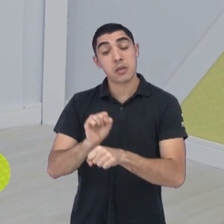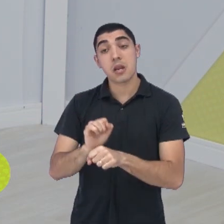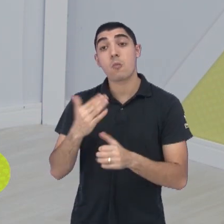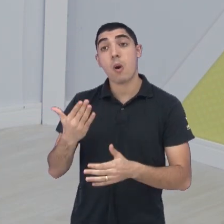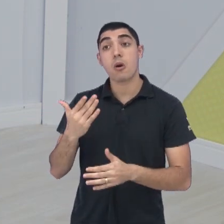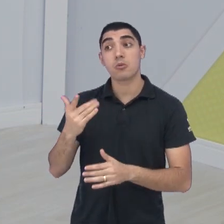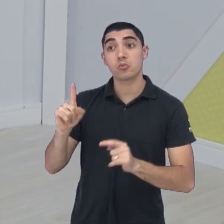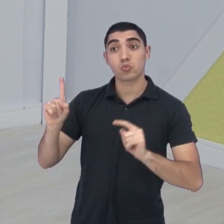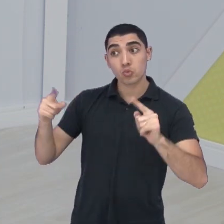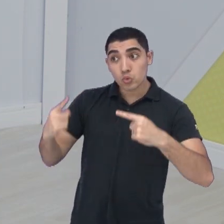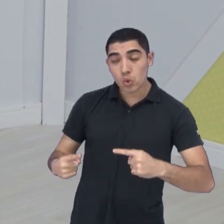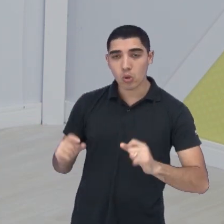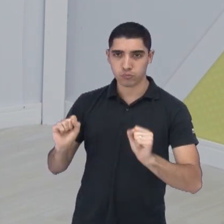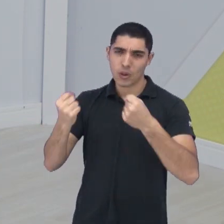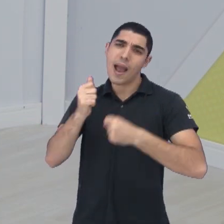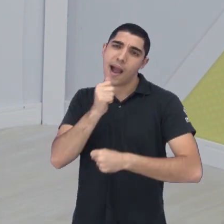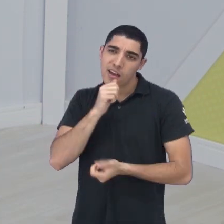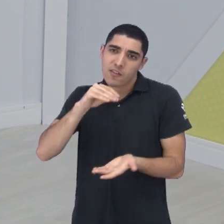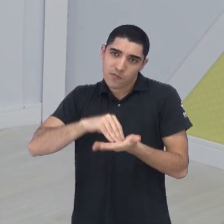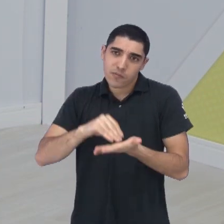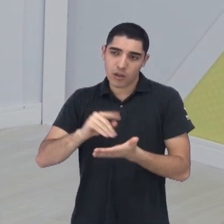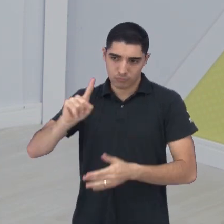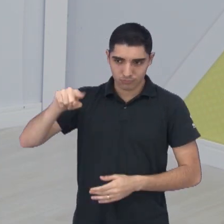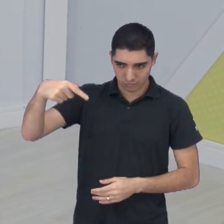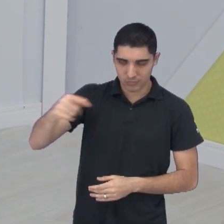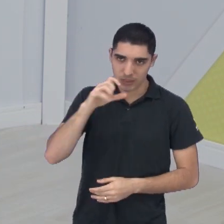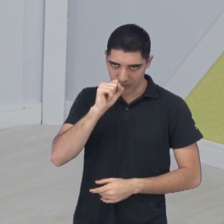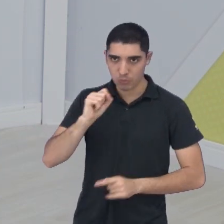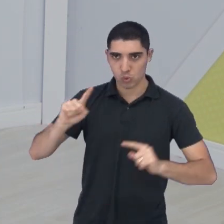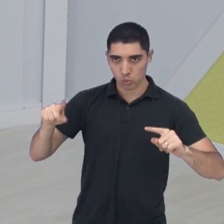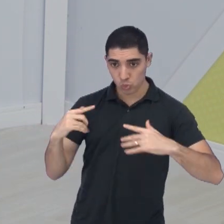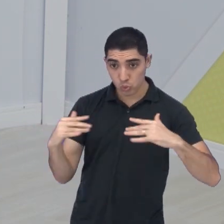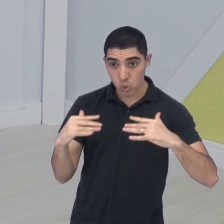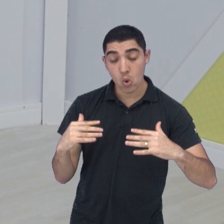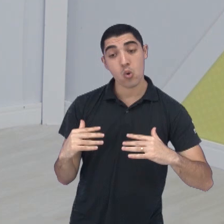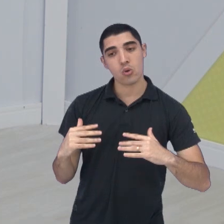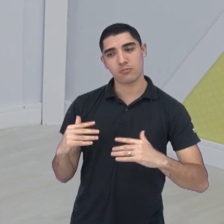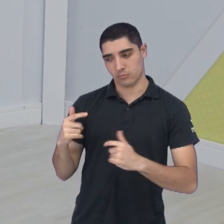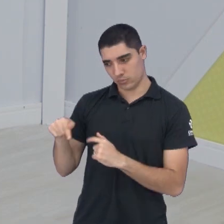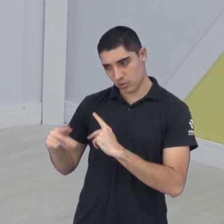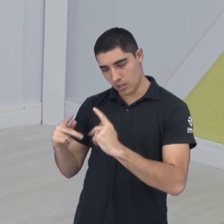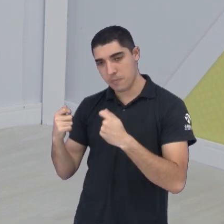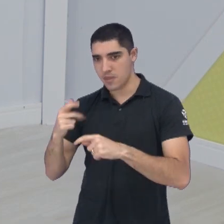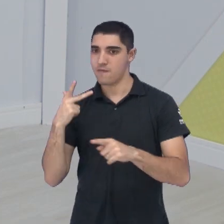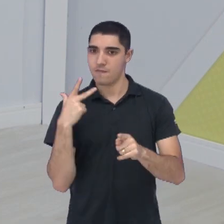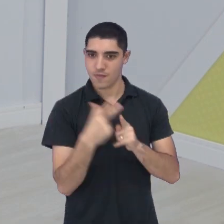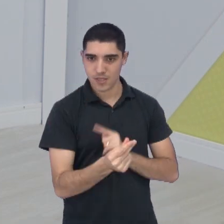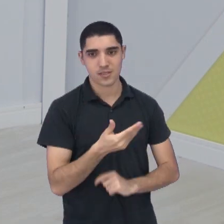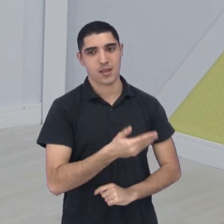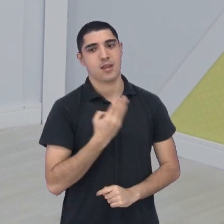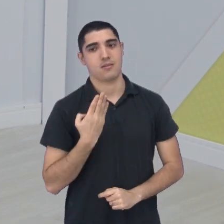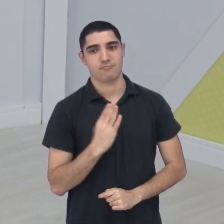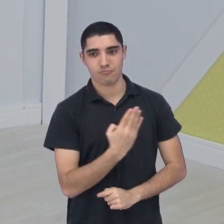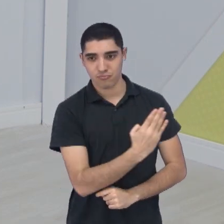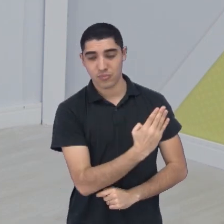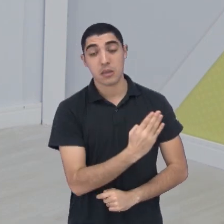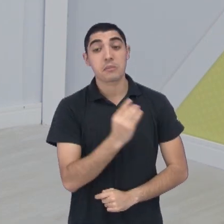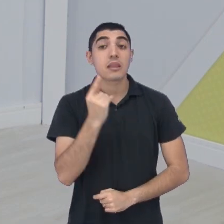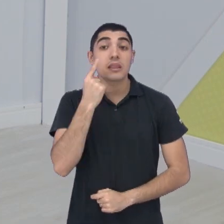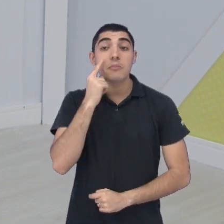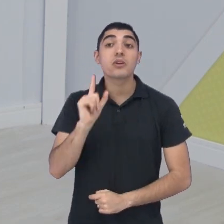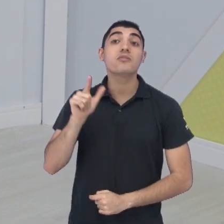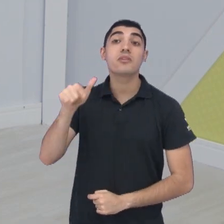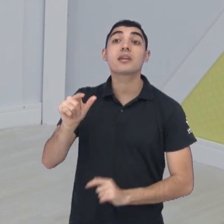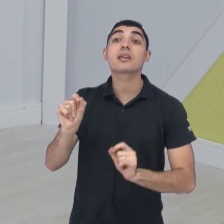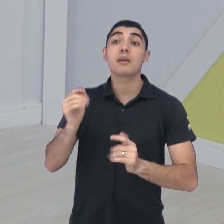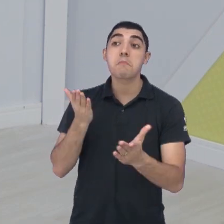oitavas de final. É claro, tem mais uma rodada no próximo final de semana. São José também precisa fazer o dever de casa, vencer e aí definir quem vai enfrentar